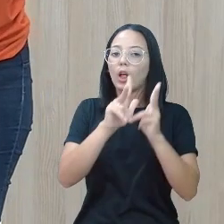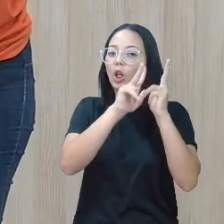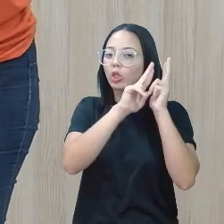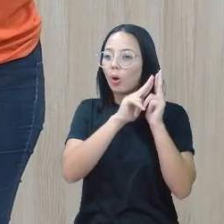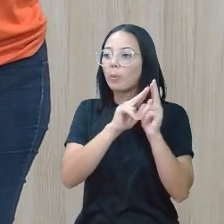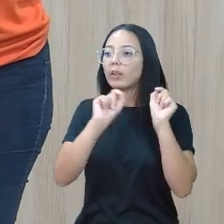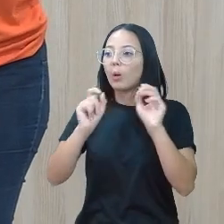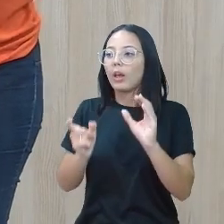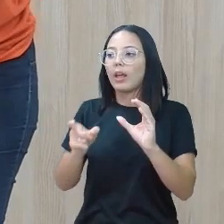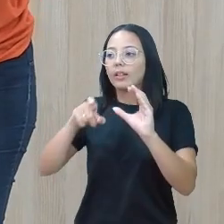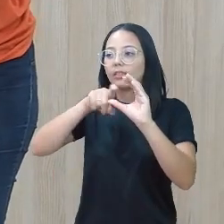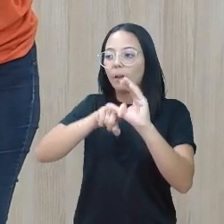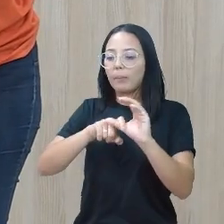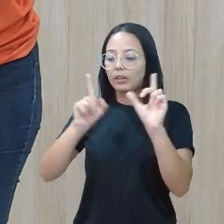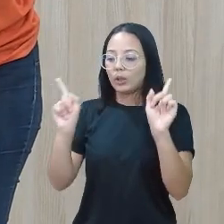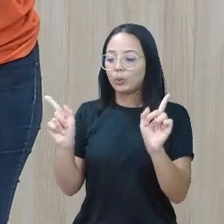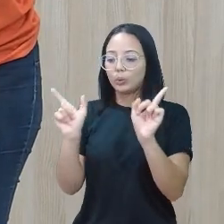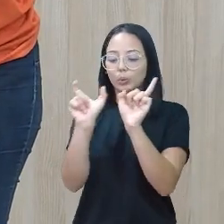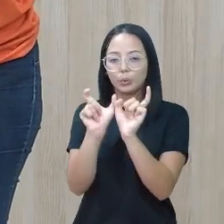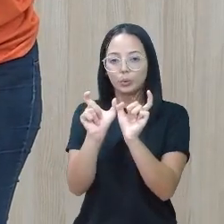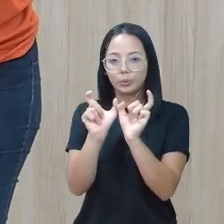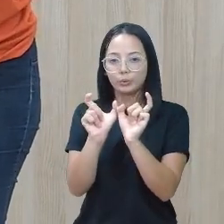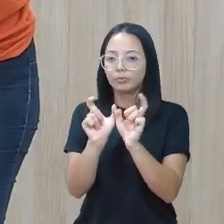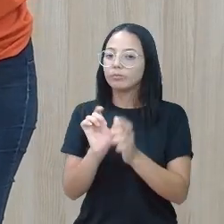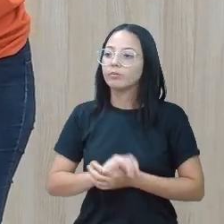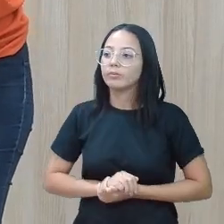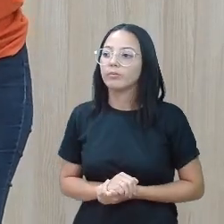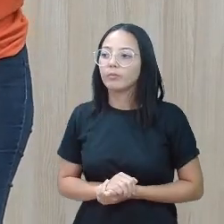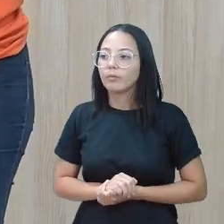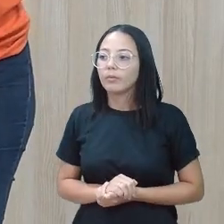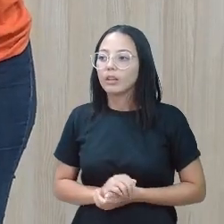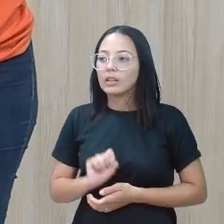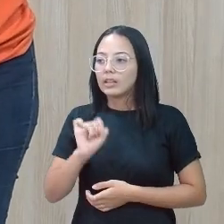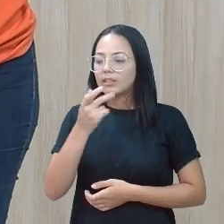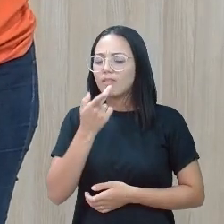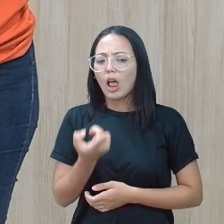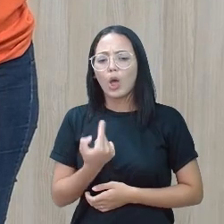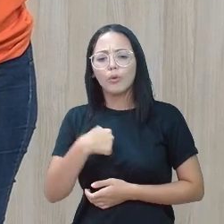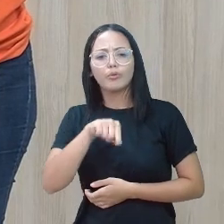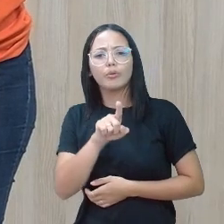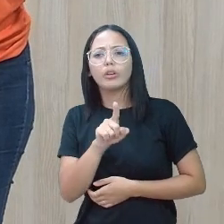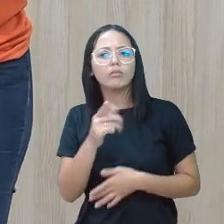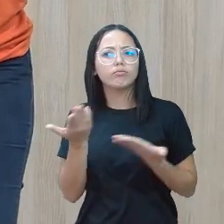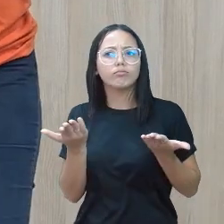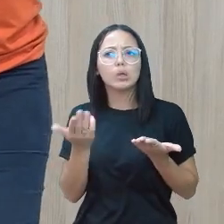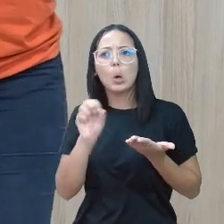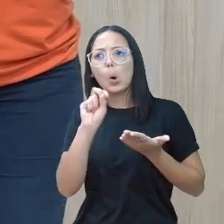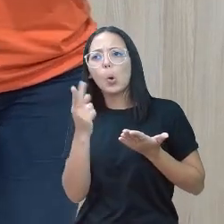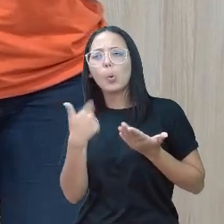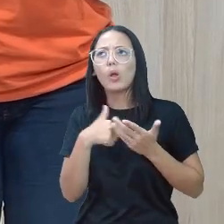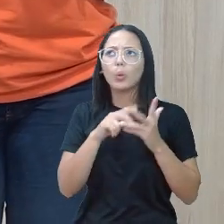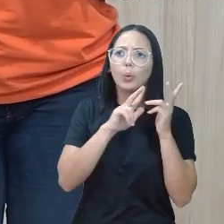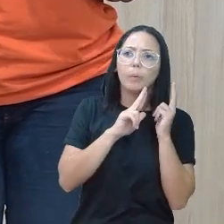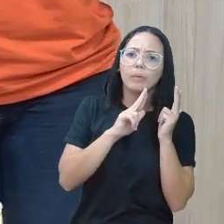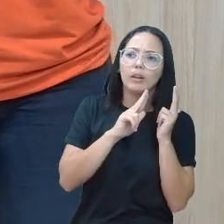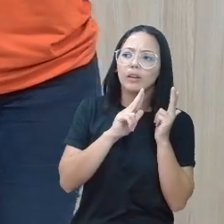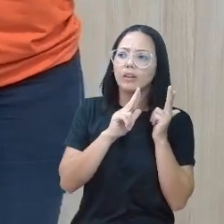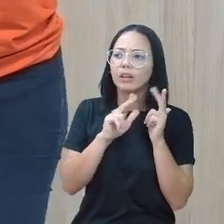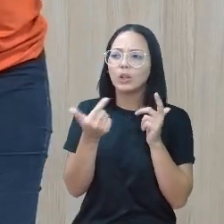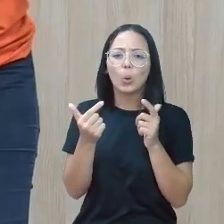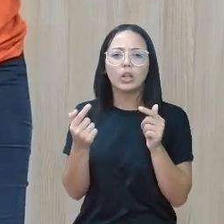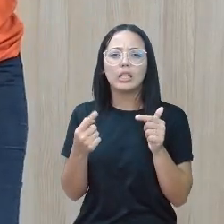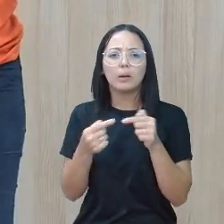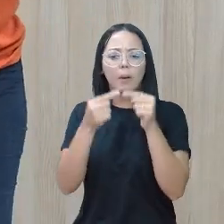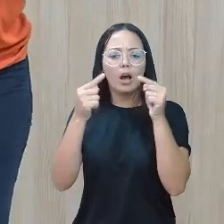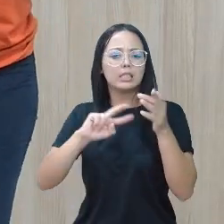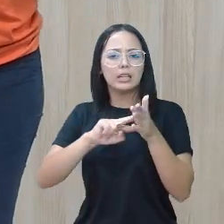está dependente do outro, não é? Tá certo? Só eu fui ou eu dormi, não tem